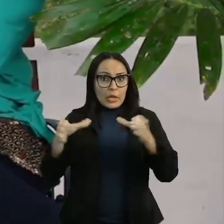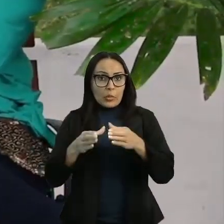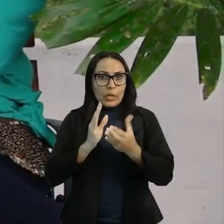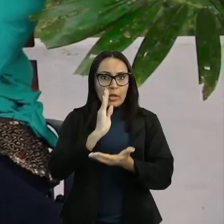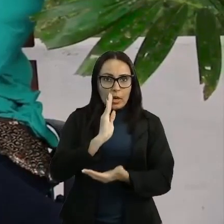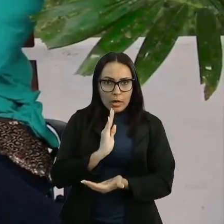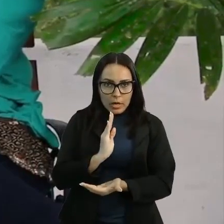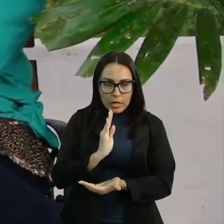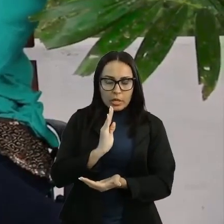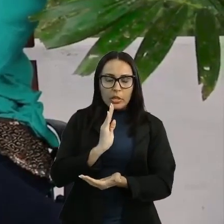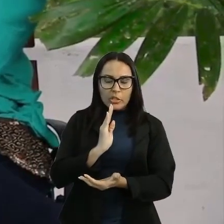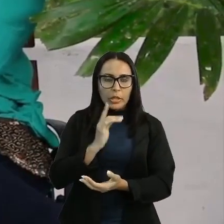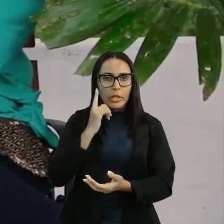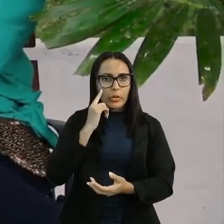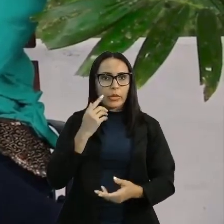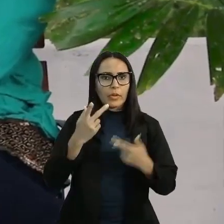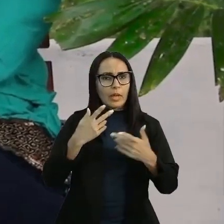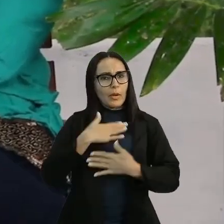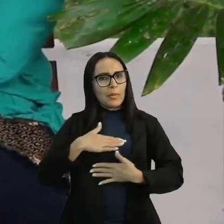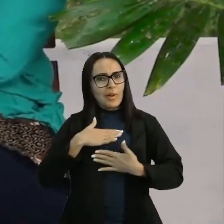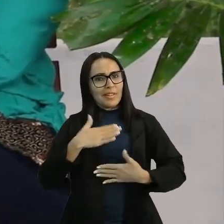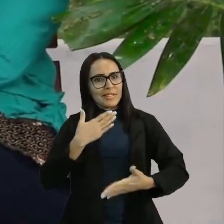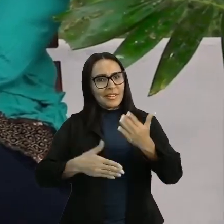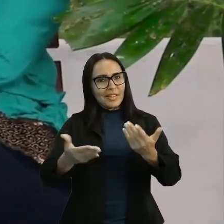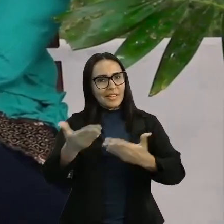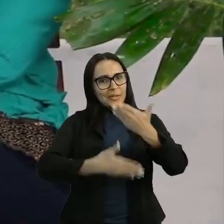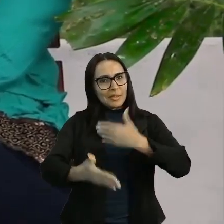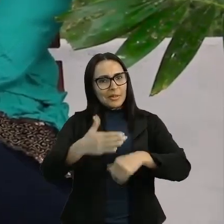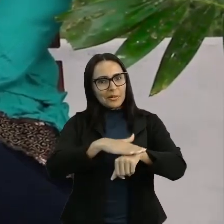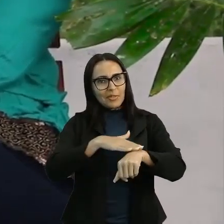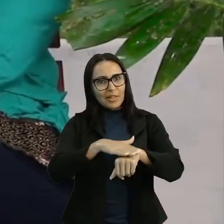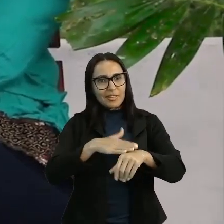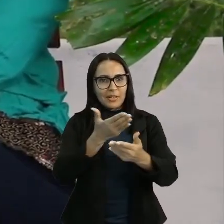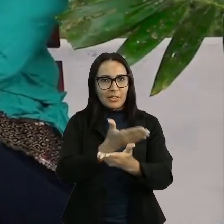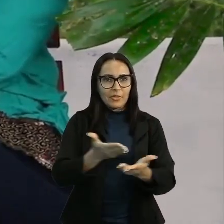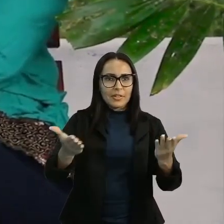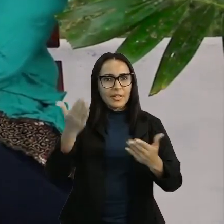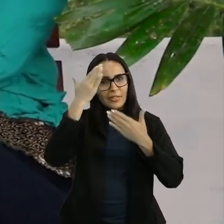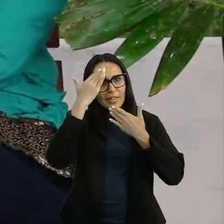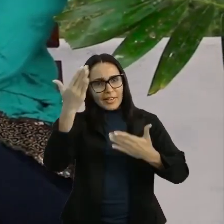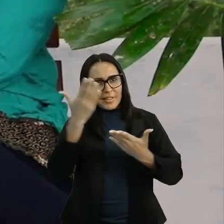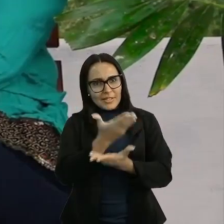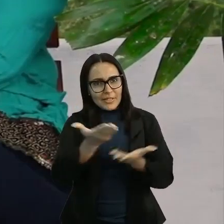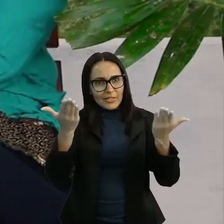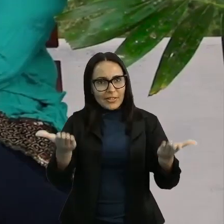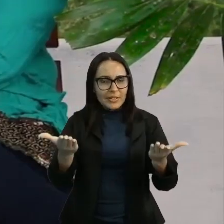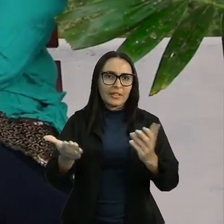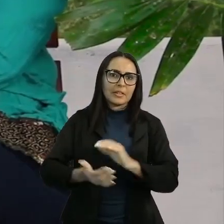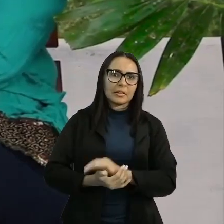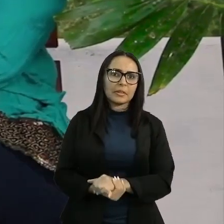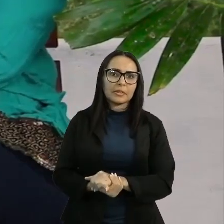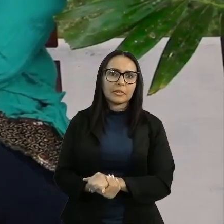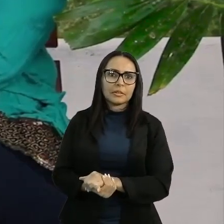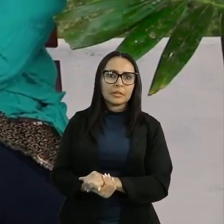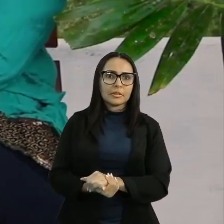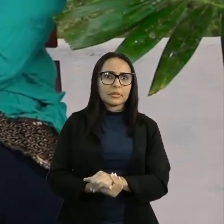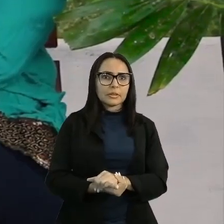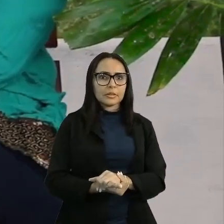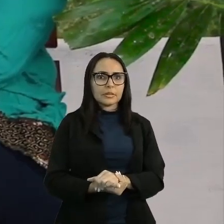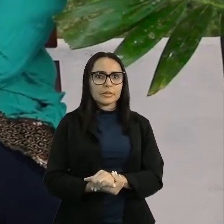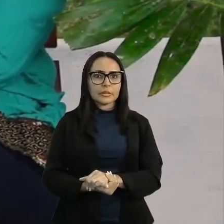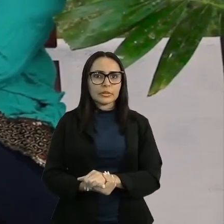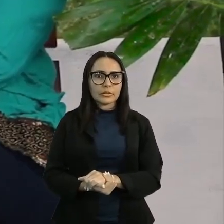colocou, mas ela pode vir de forma livre, espontânea. Existe uma espécie de observação para a pessoa que tem uma inclinação